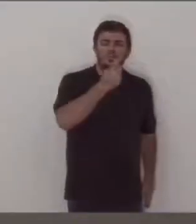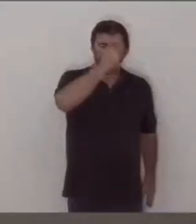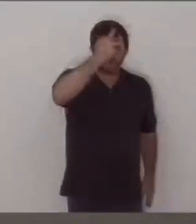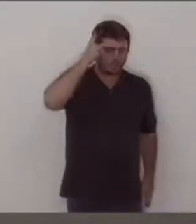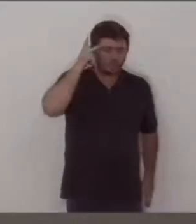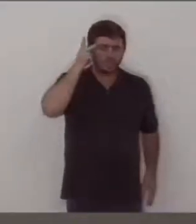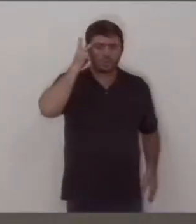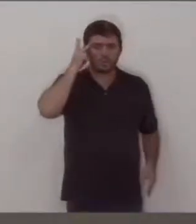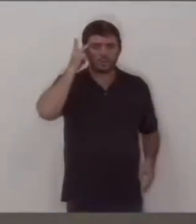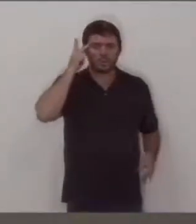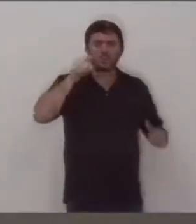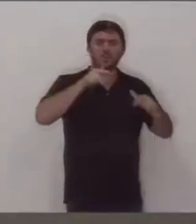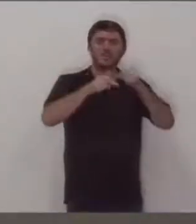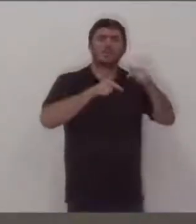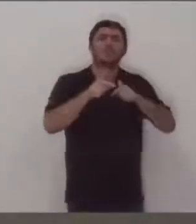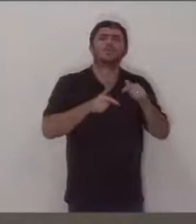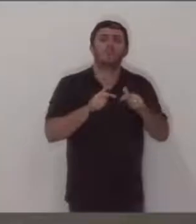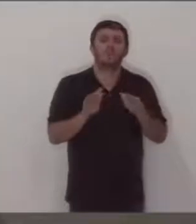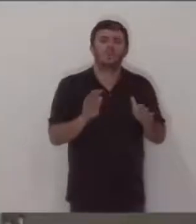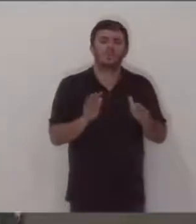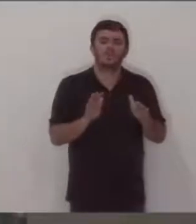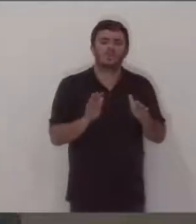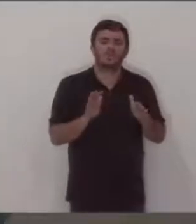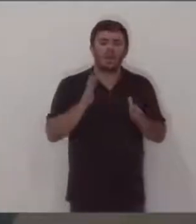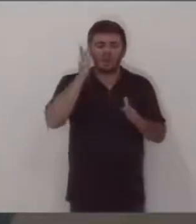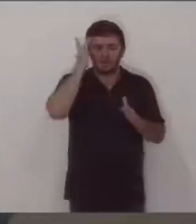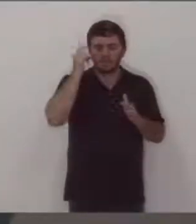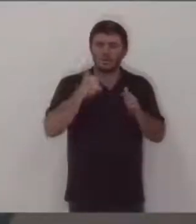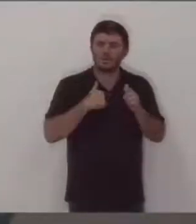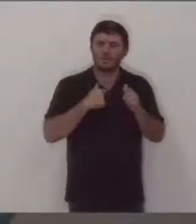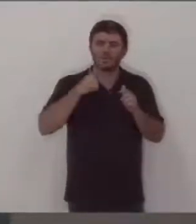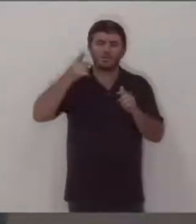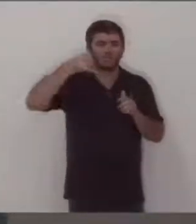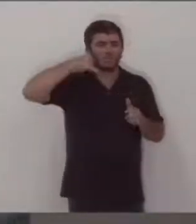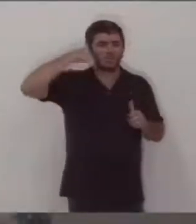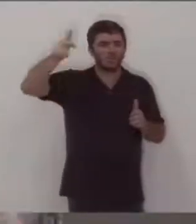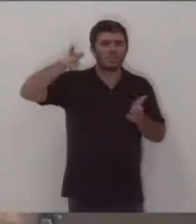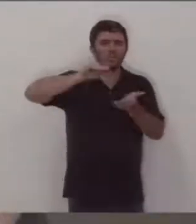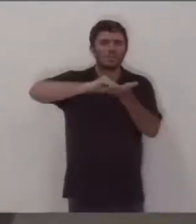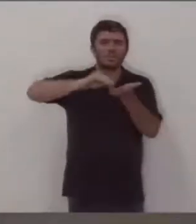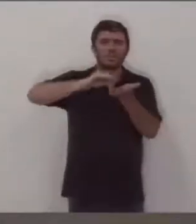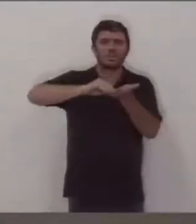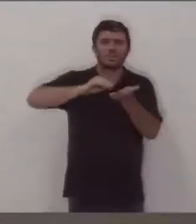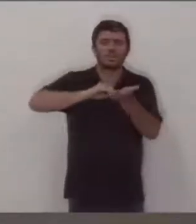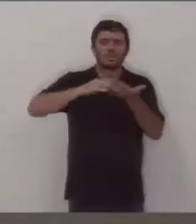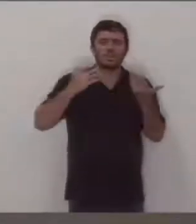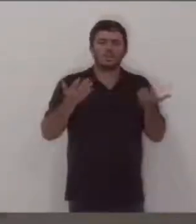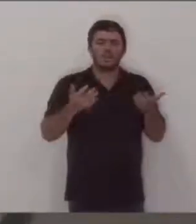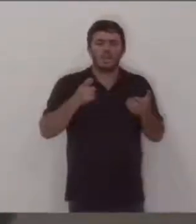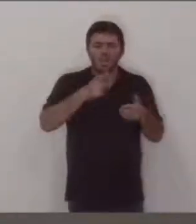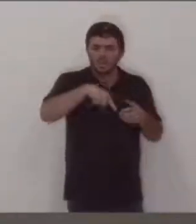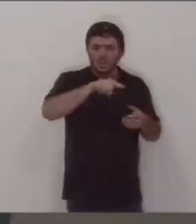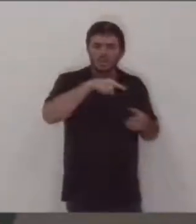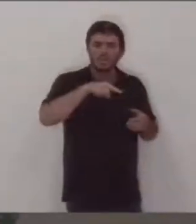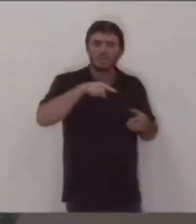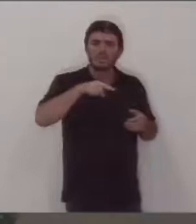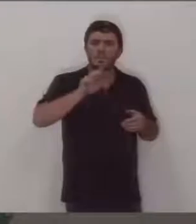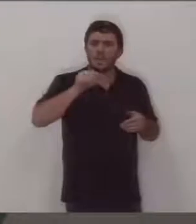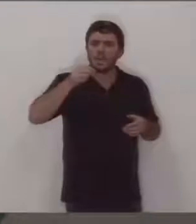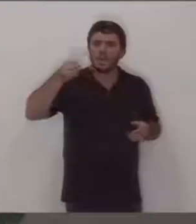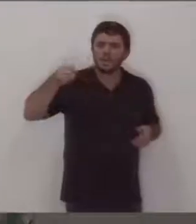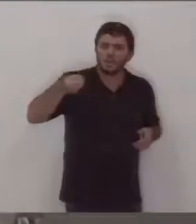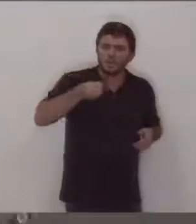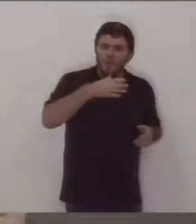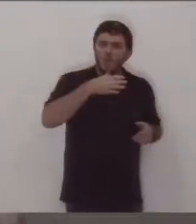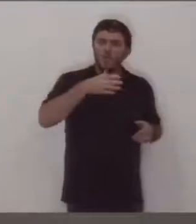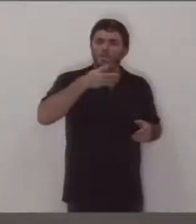eu vou entrar em contato com a secretaria para a gente entender. Essas funções gratificadas, elas foram, de fato, novas funções